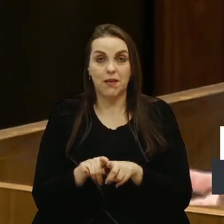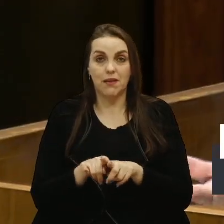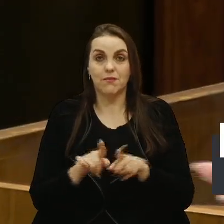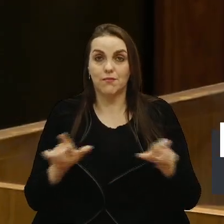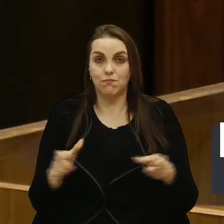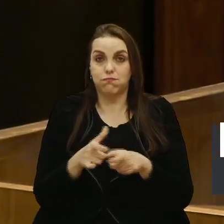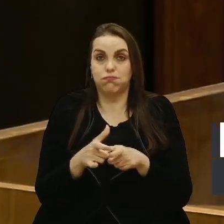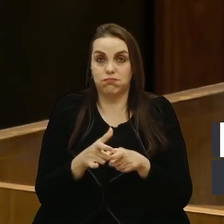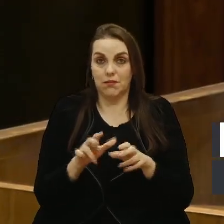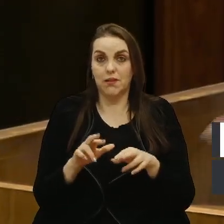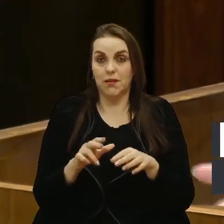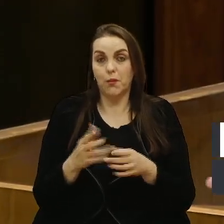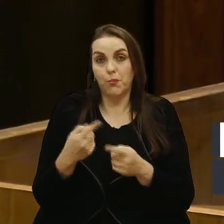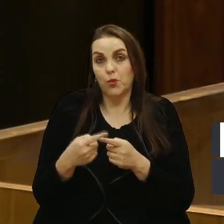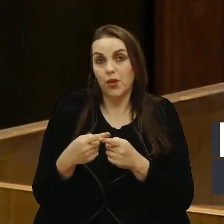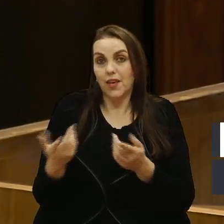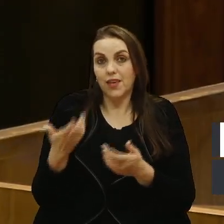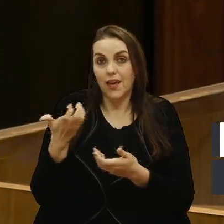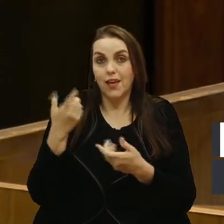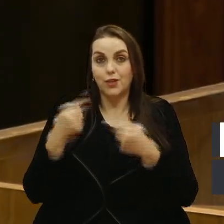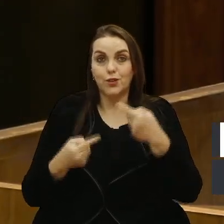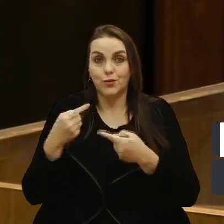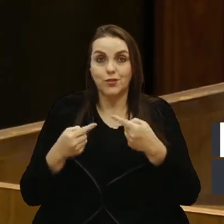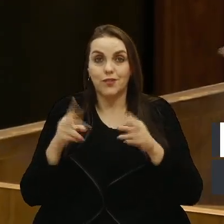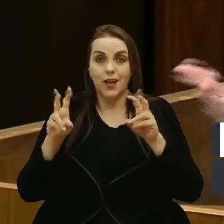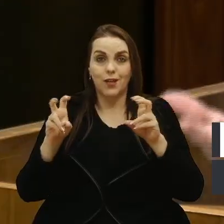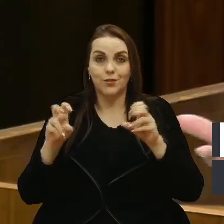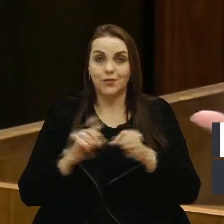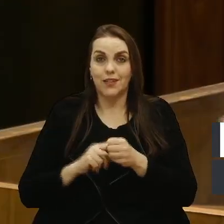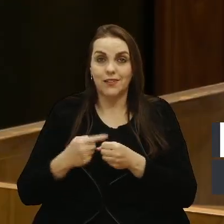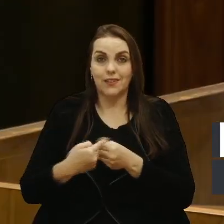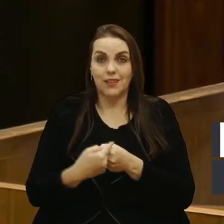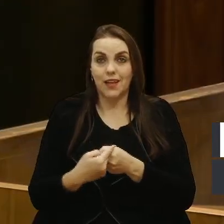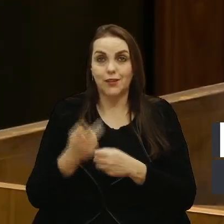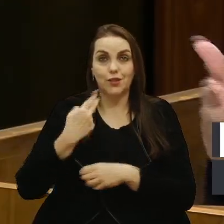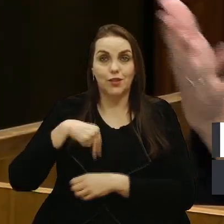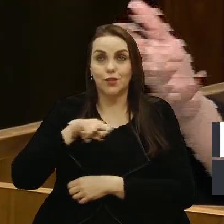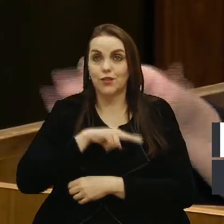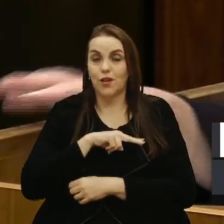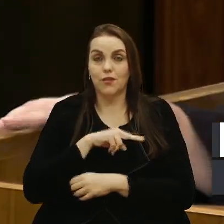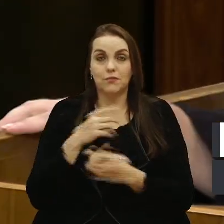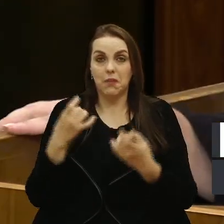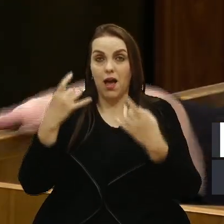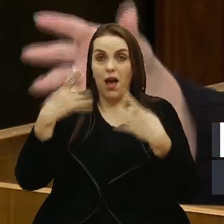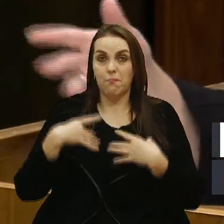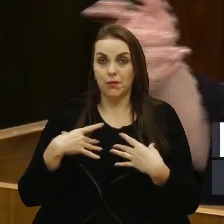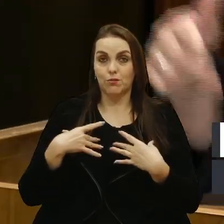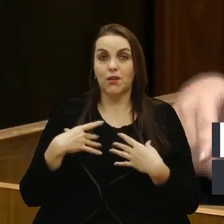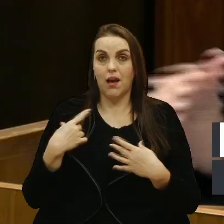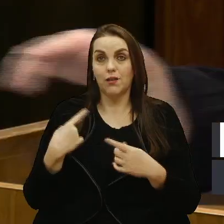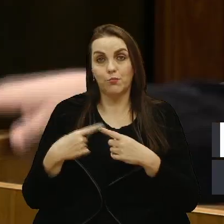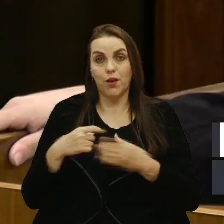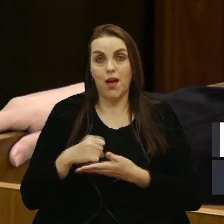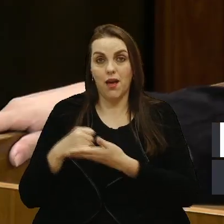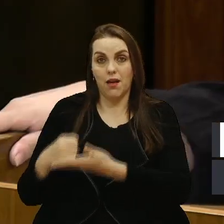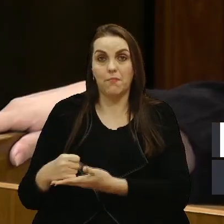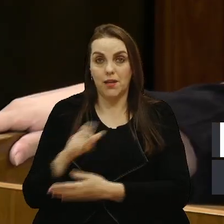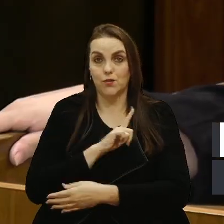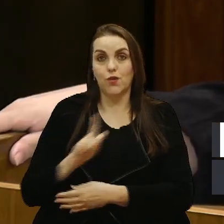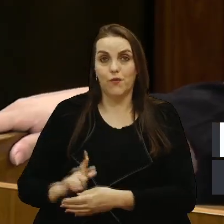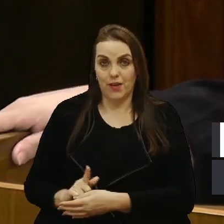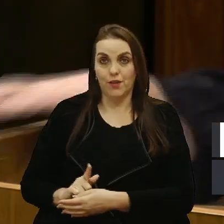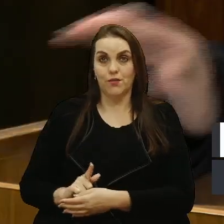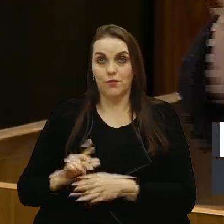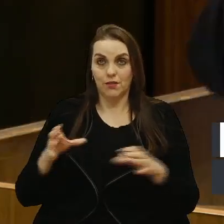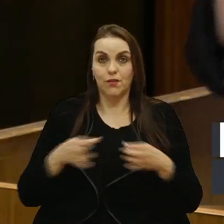expediente, enfim, porque a gente quer discutir assuntos da cidade e a gente se sente meio abandonado, inclusive pela base. Quem segura muitas vezes o quórum